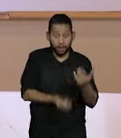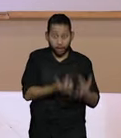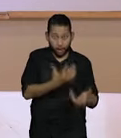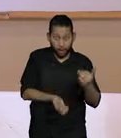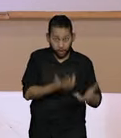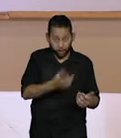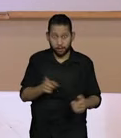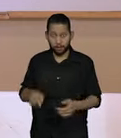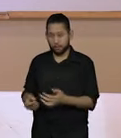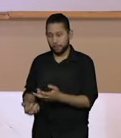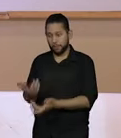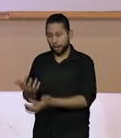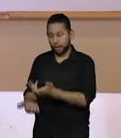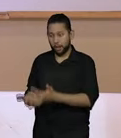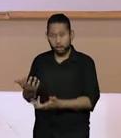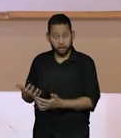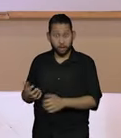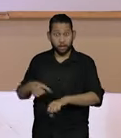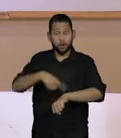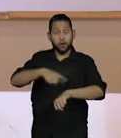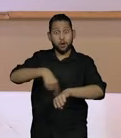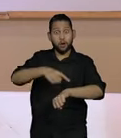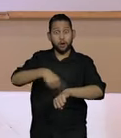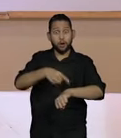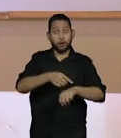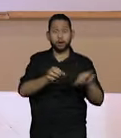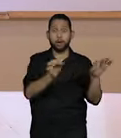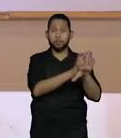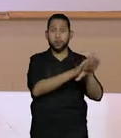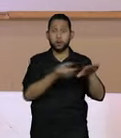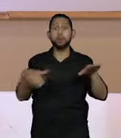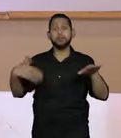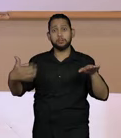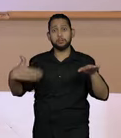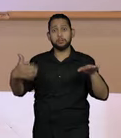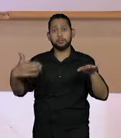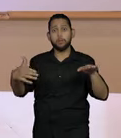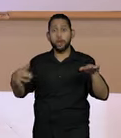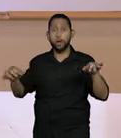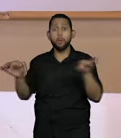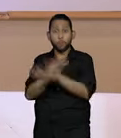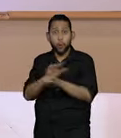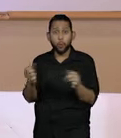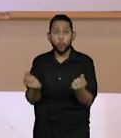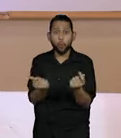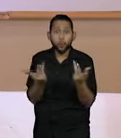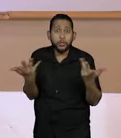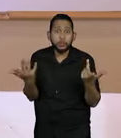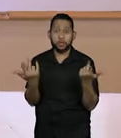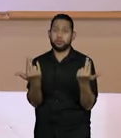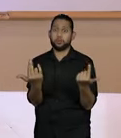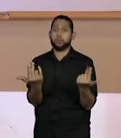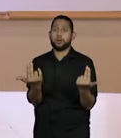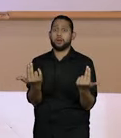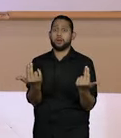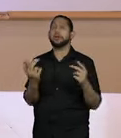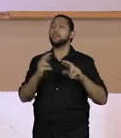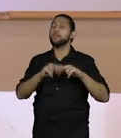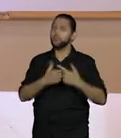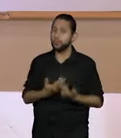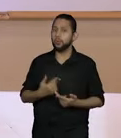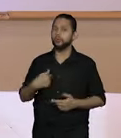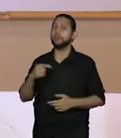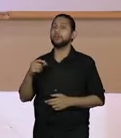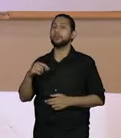o resultado ficou da reação entre o ácido clorídrico e o zinco na reação que a